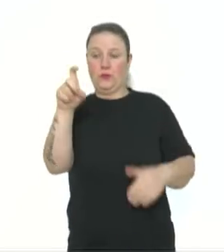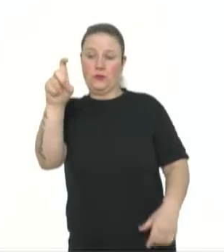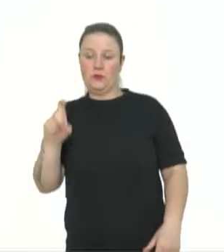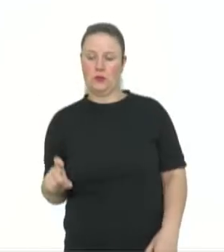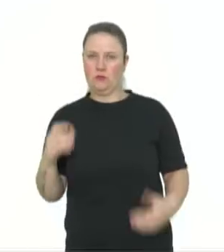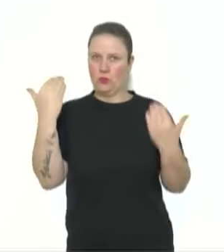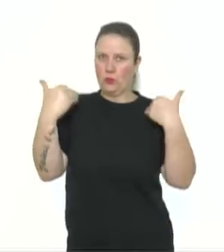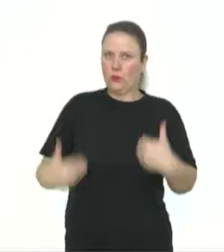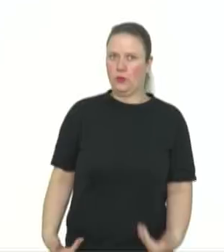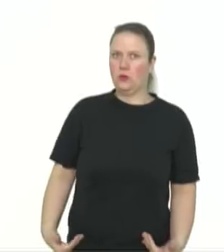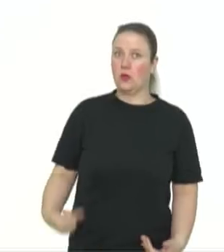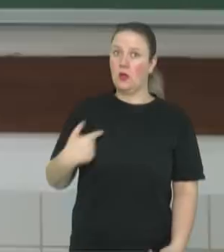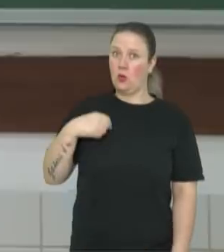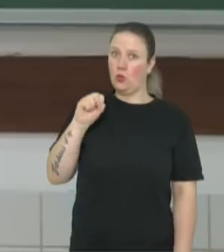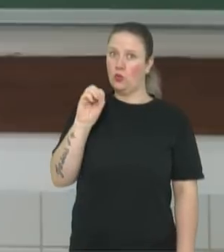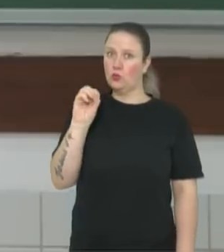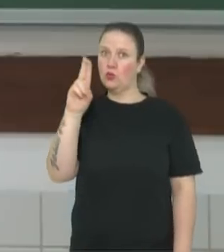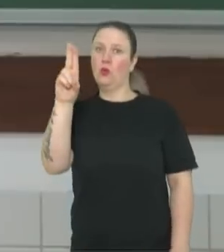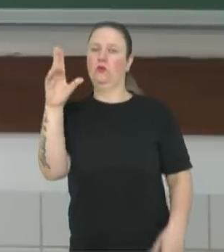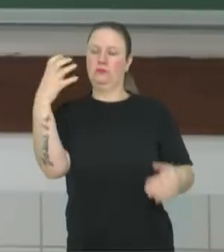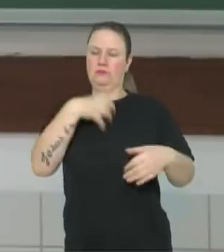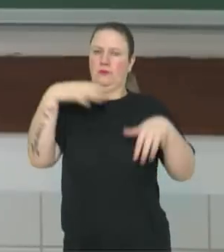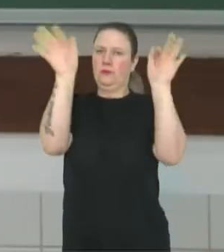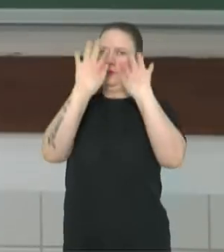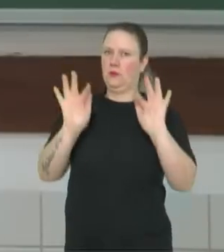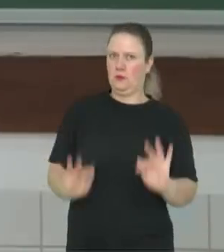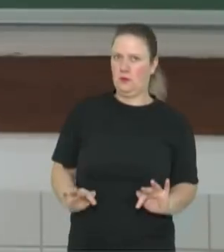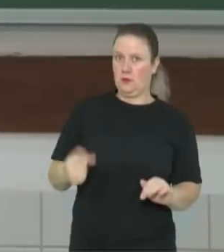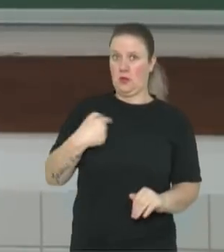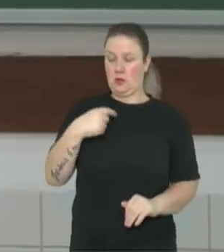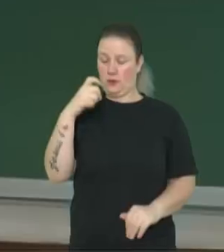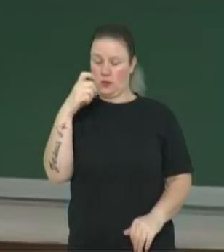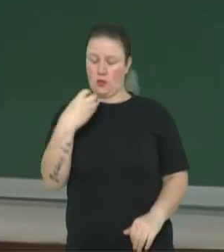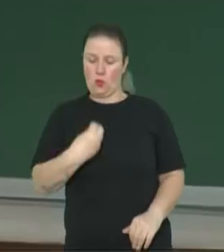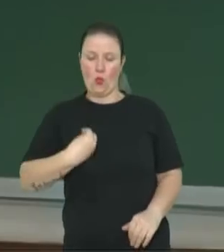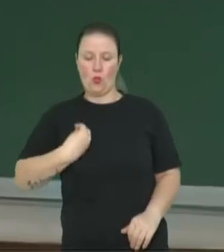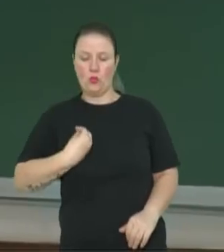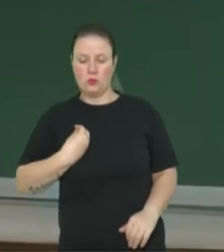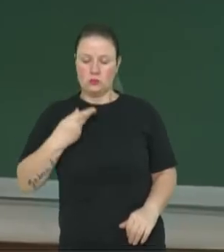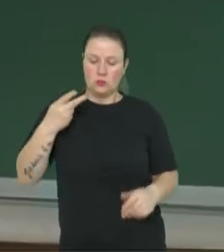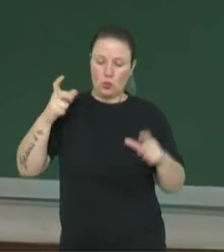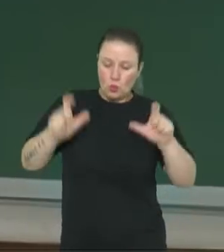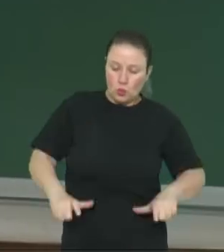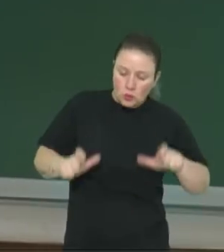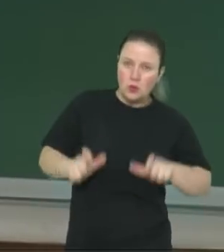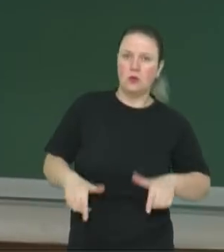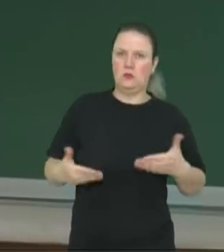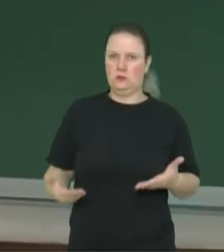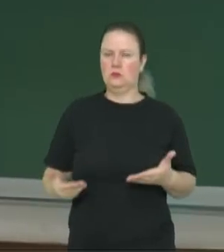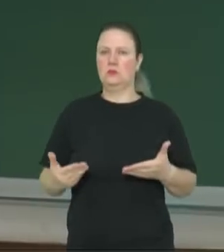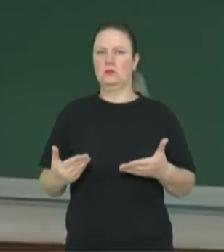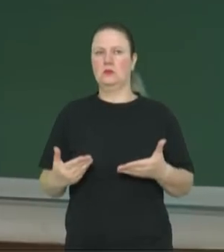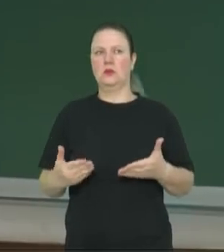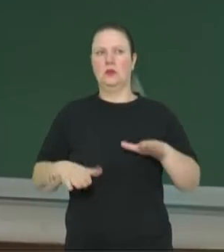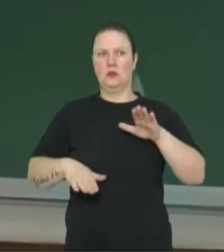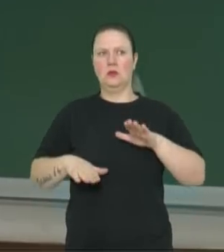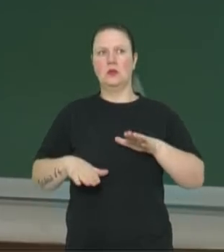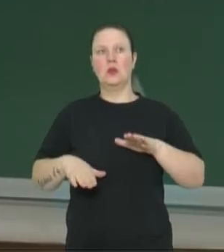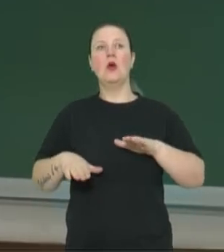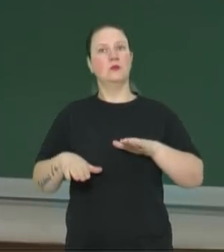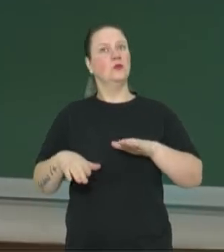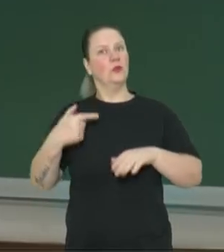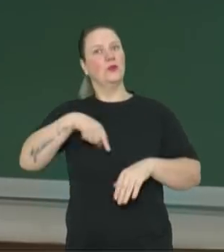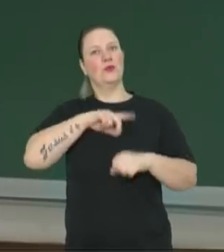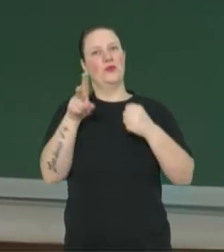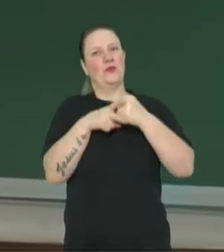ou estar. Eu sou feliz, I am happy. Eu estou em algum lugar, I am there, ok? Então, o nosso verbo